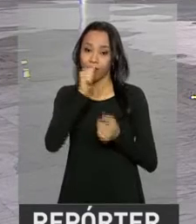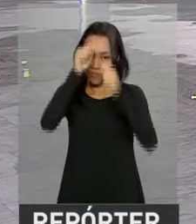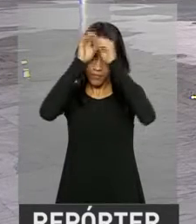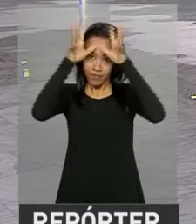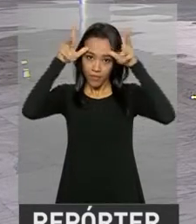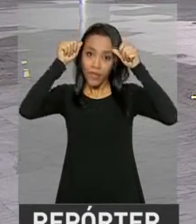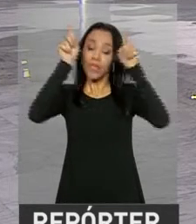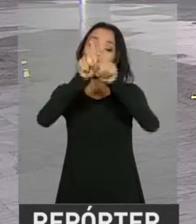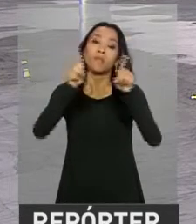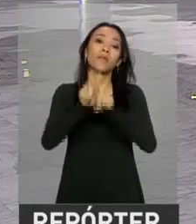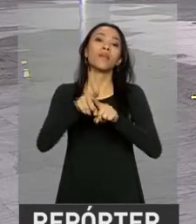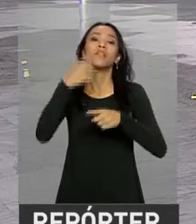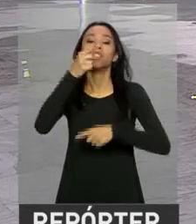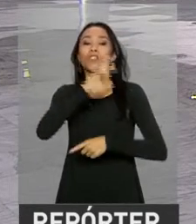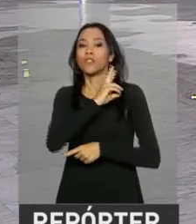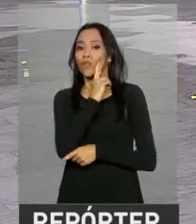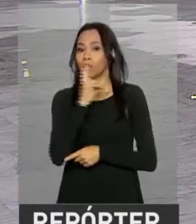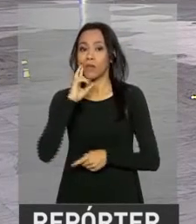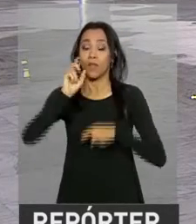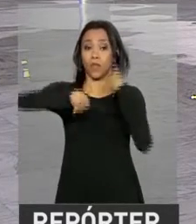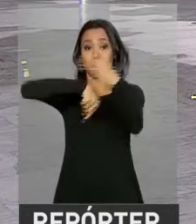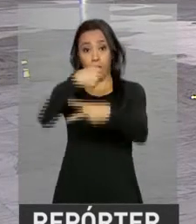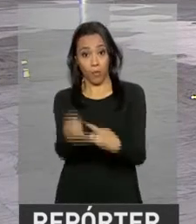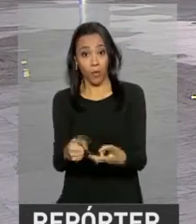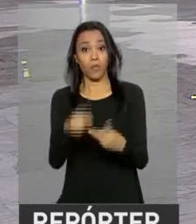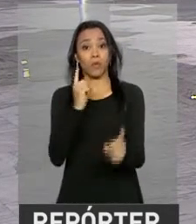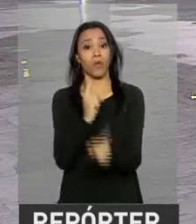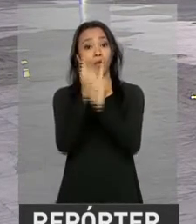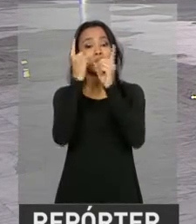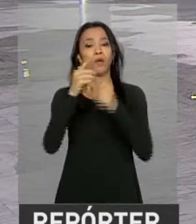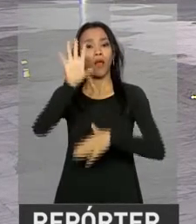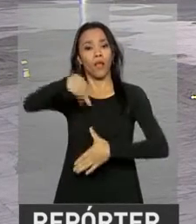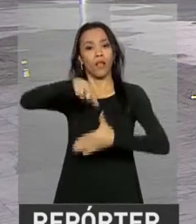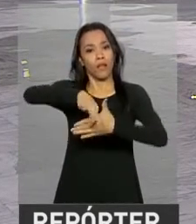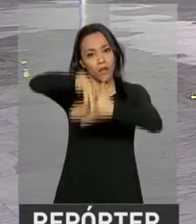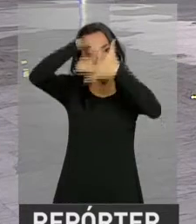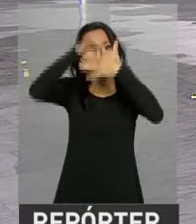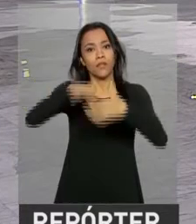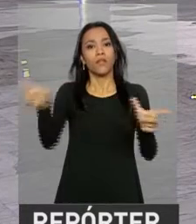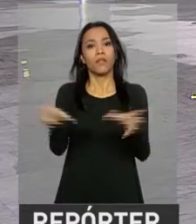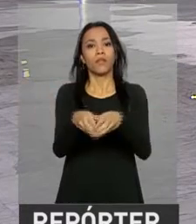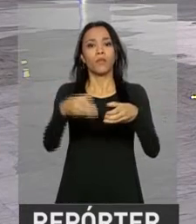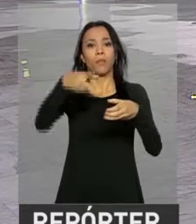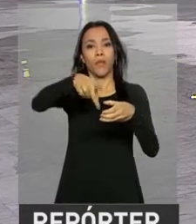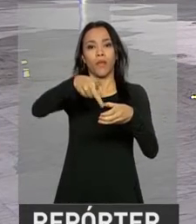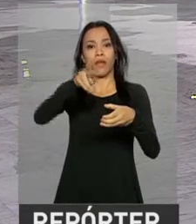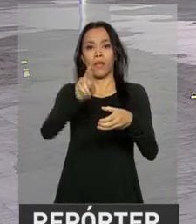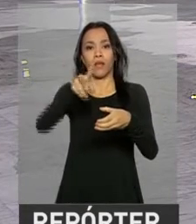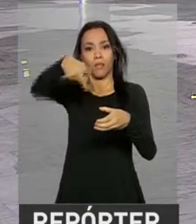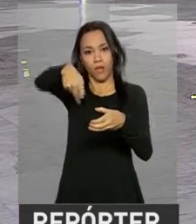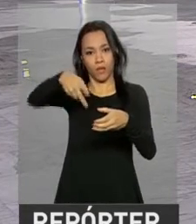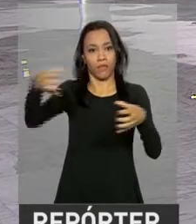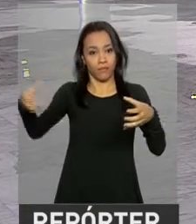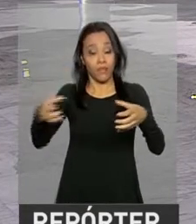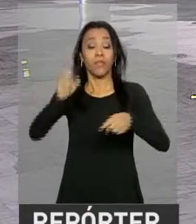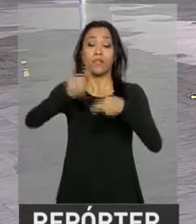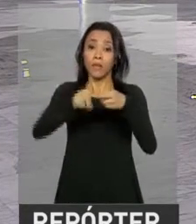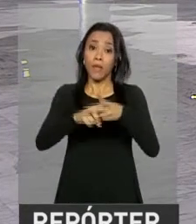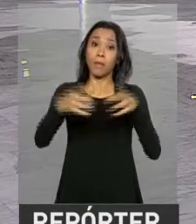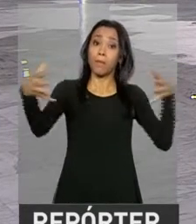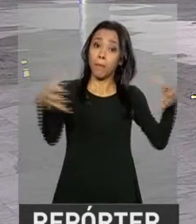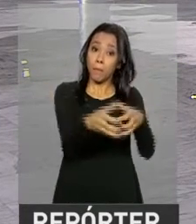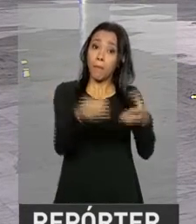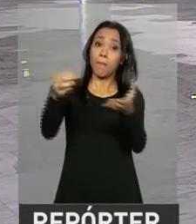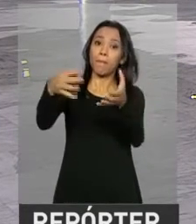o presidente em exercício recebe o senador eduardo lopes líder do prb no senado federal e também membros da associação